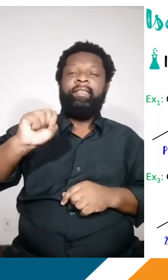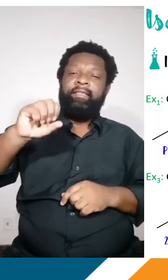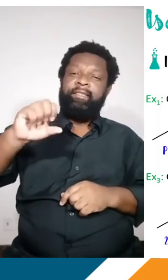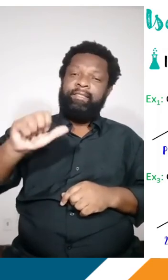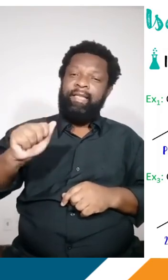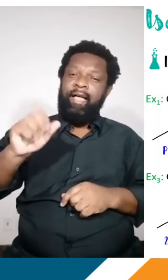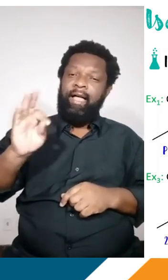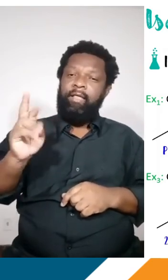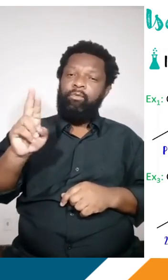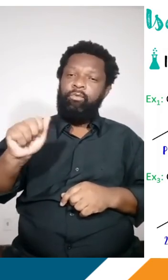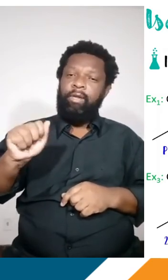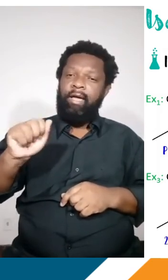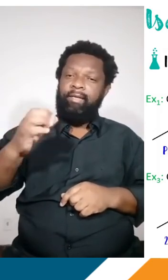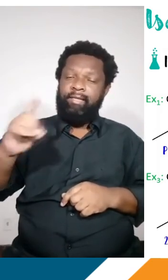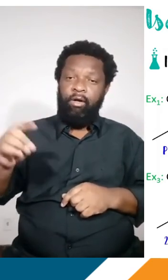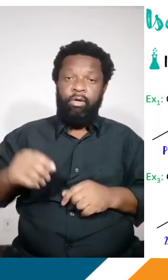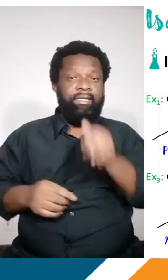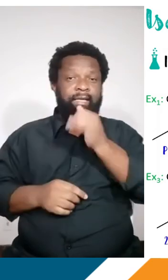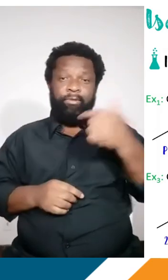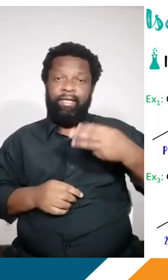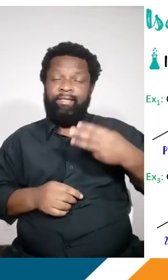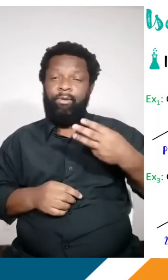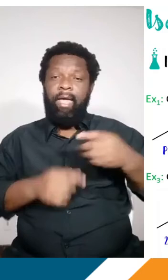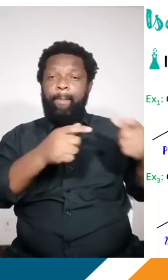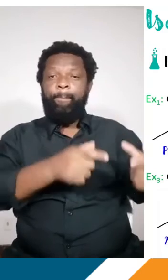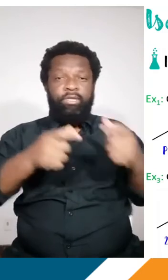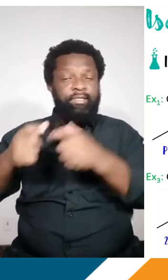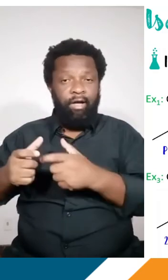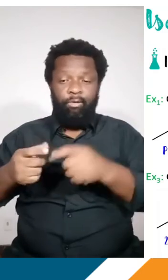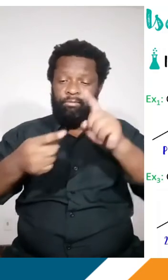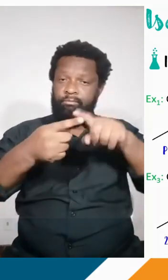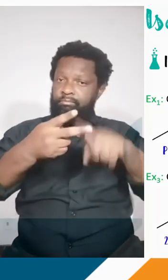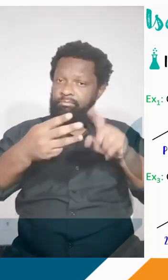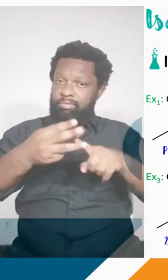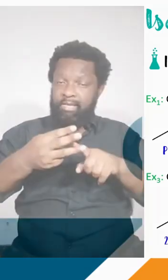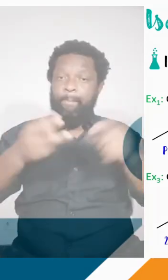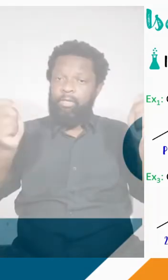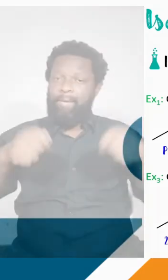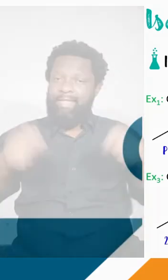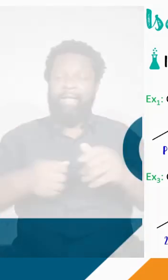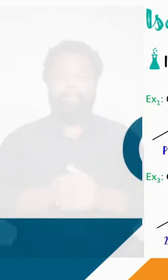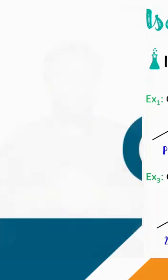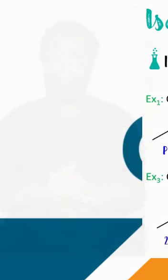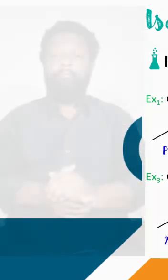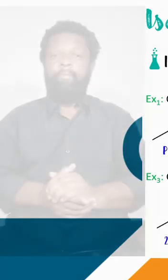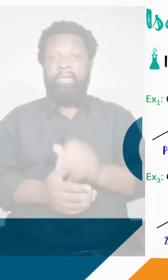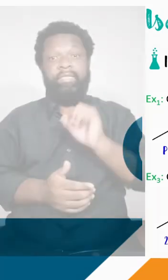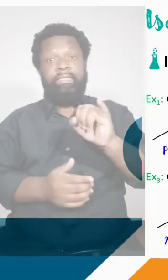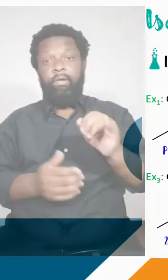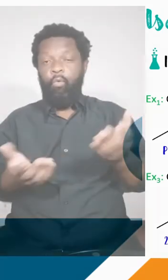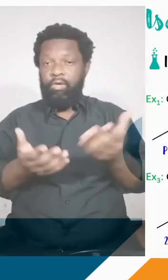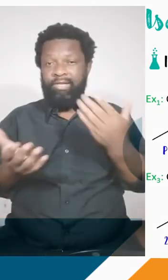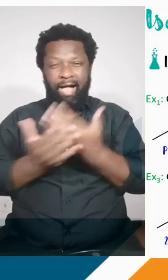dupla. E no terceiro foi a posição da ramificação. Essas são as nossas possibilidades. Agora, para ver se deu